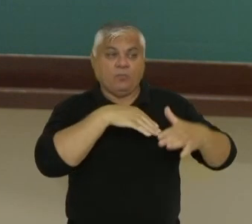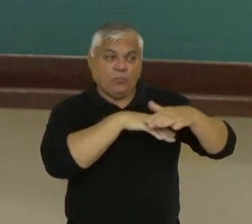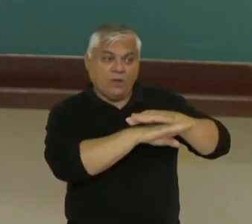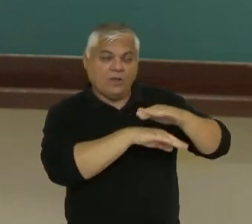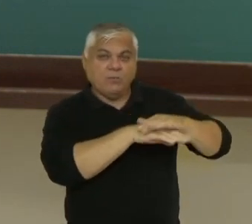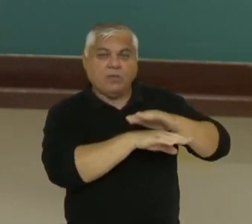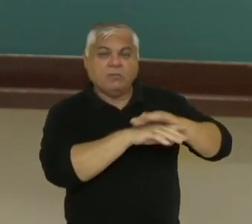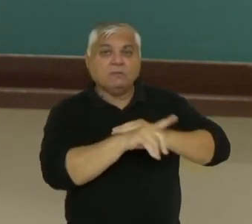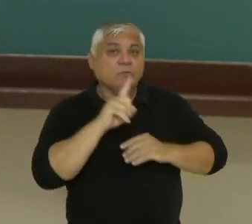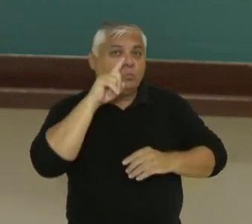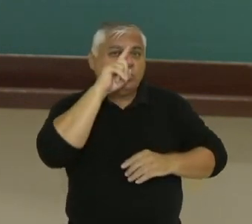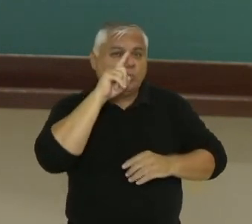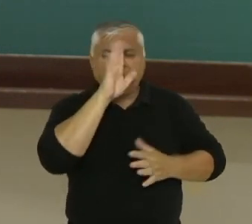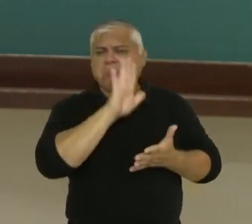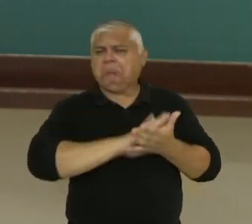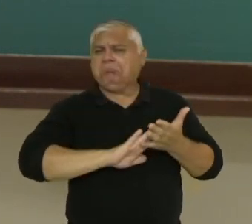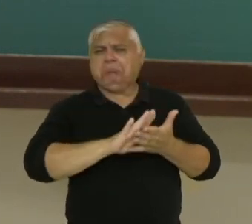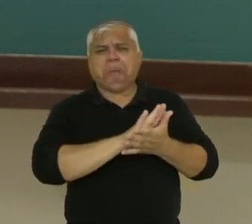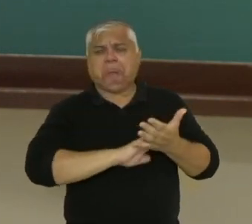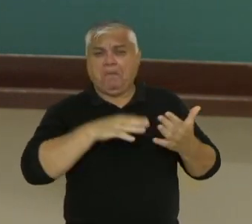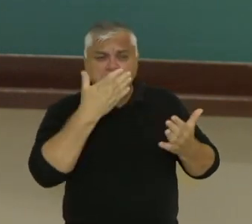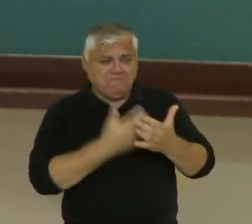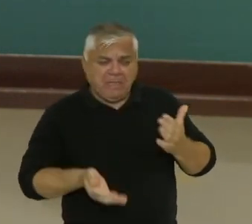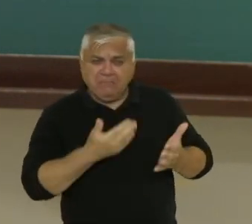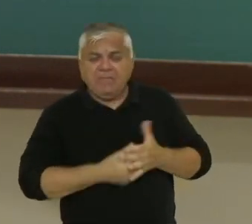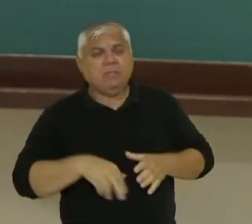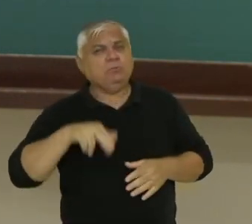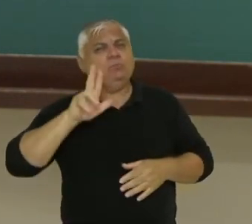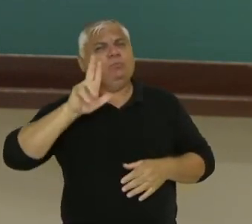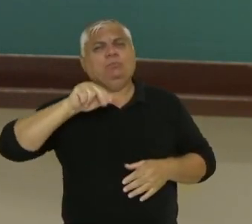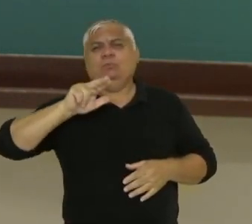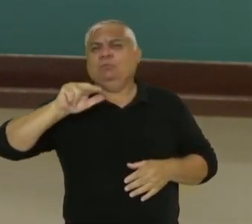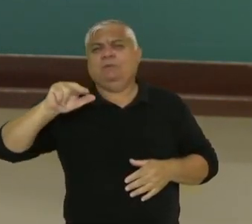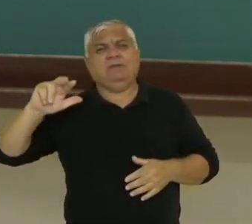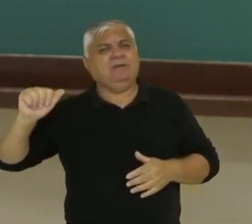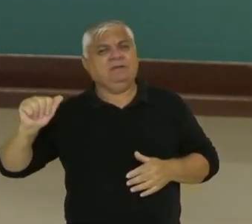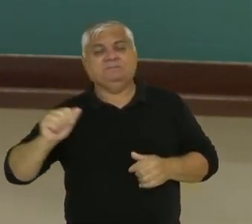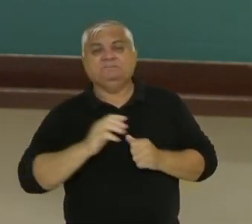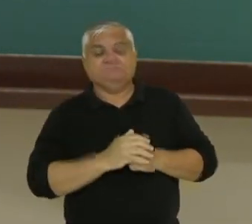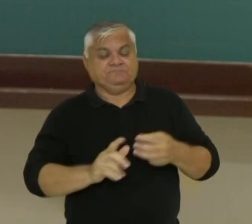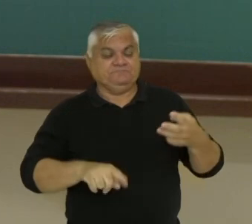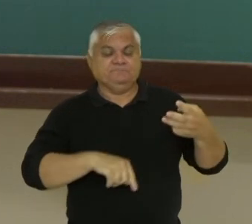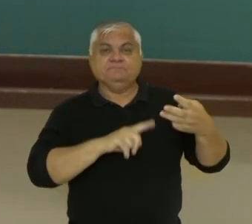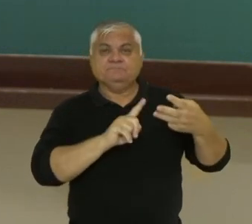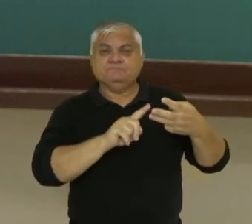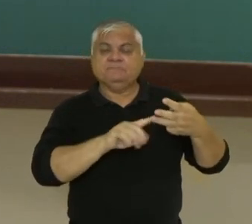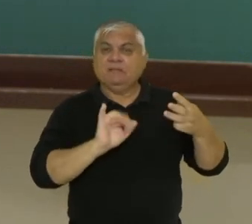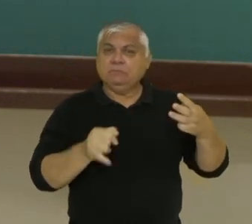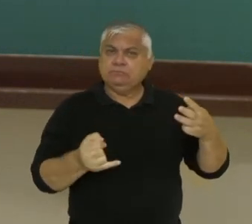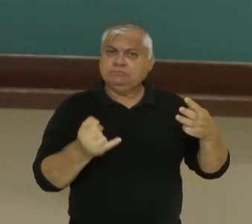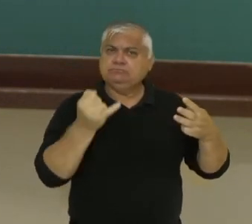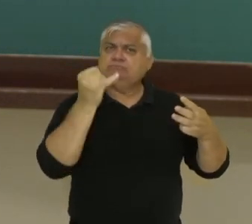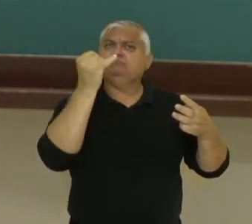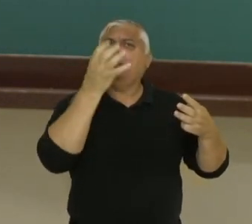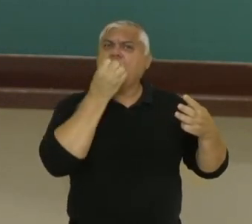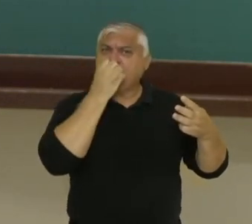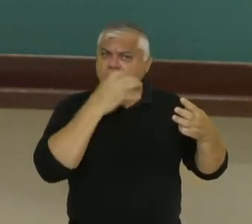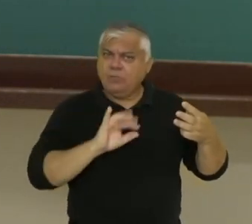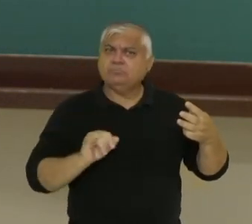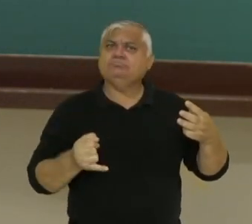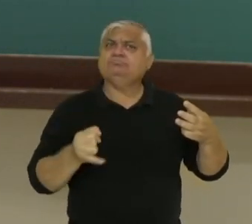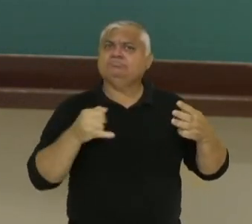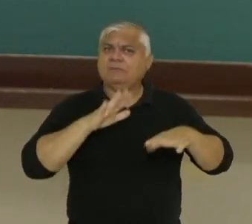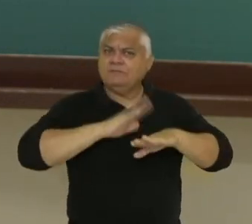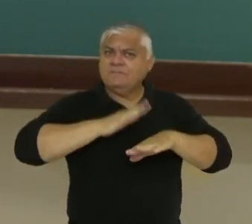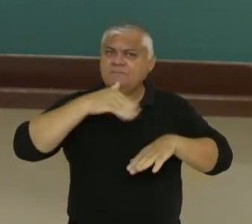baixo risco, ou seja, muito difícil acontecer um problema de você perder, e uma rentabilidade bastante atraente, porque você rende muito